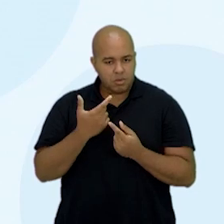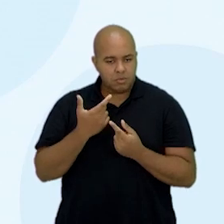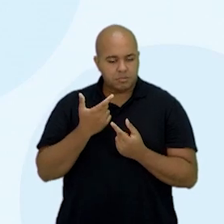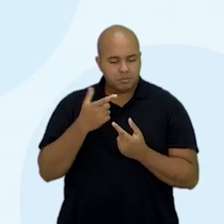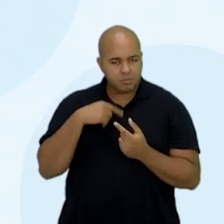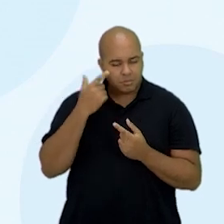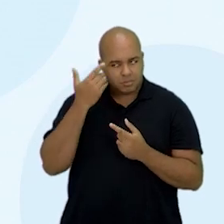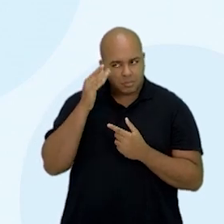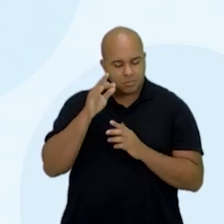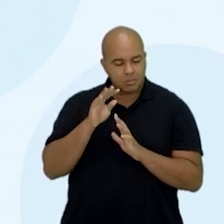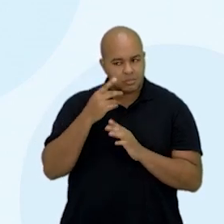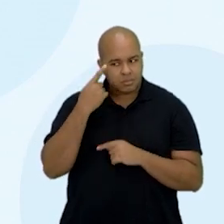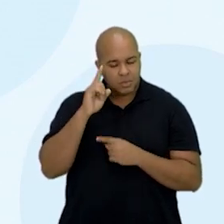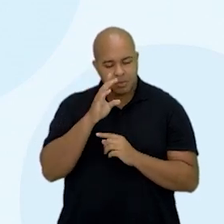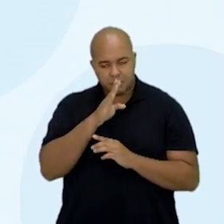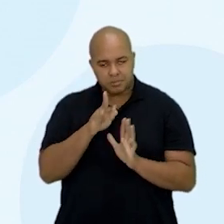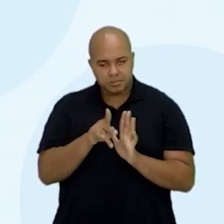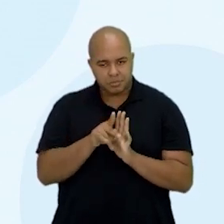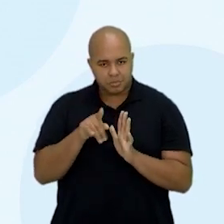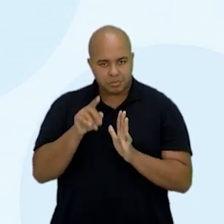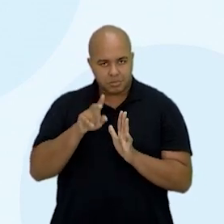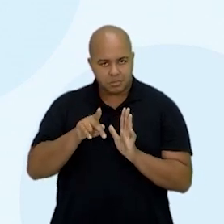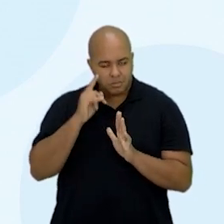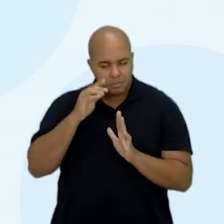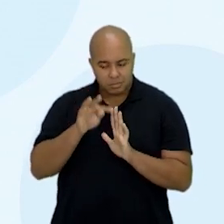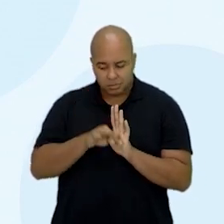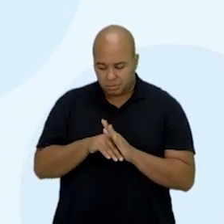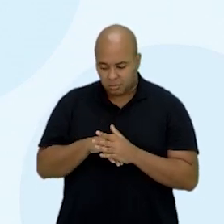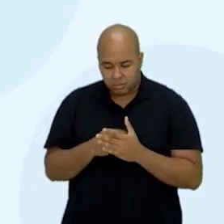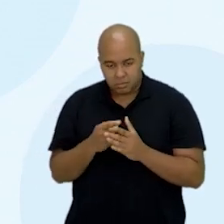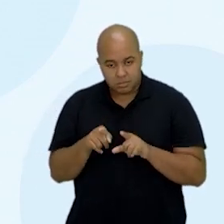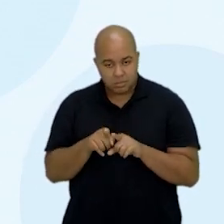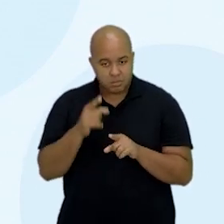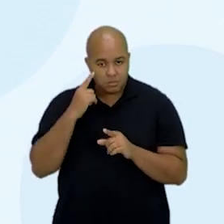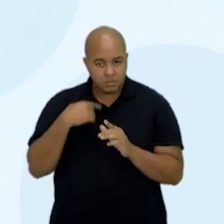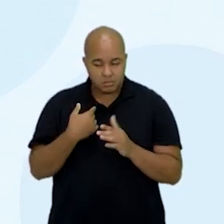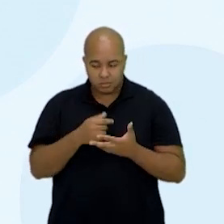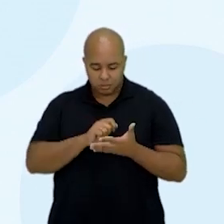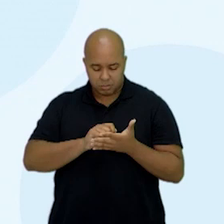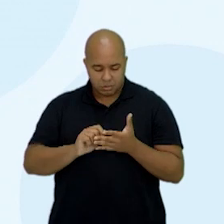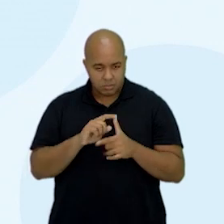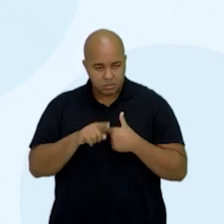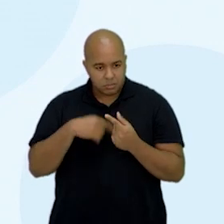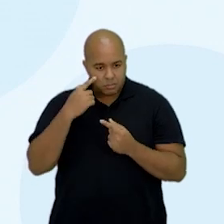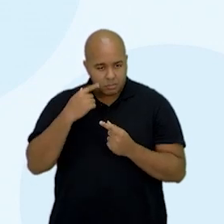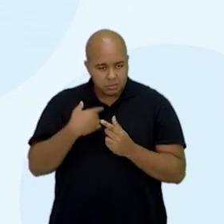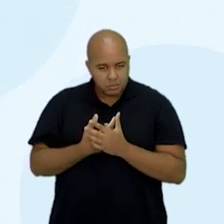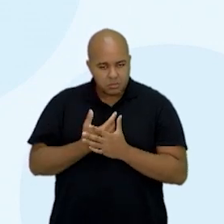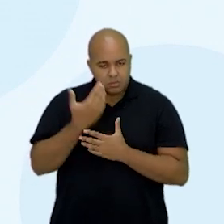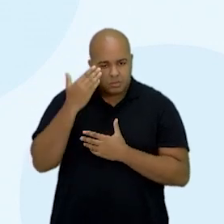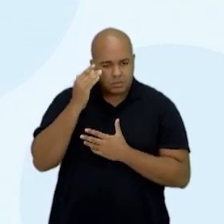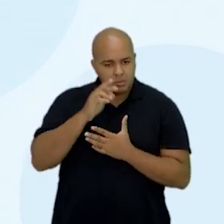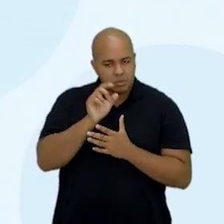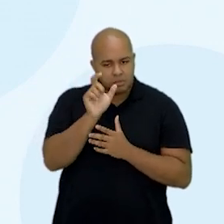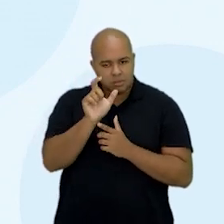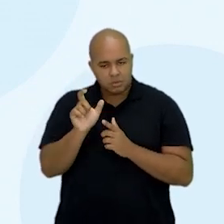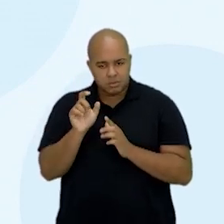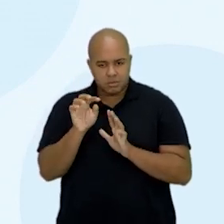entendeu as ideias principais de um texto tomando notas we Anderson